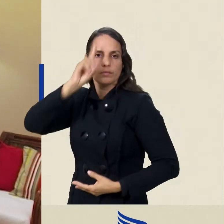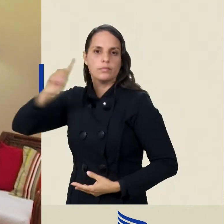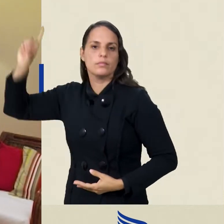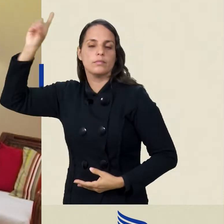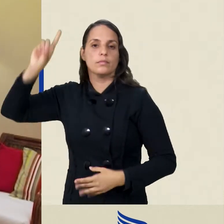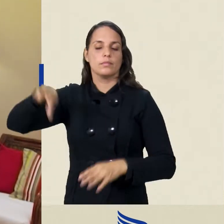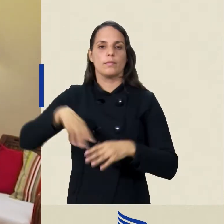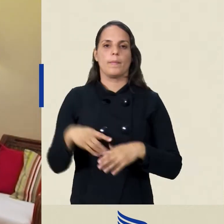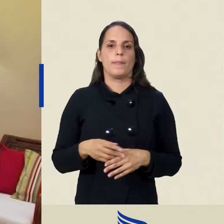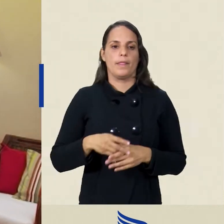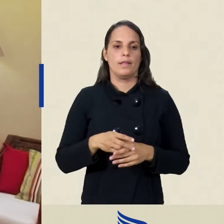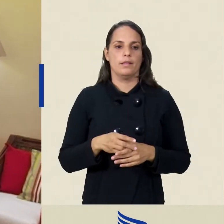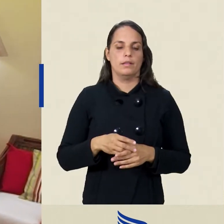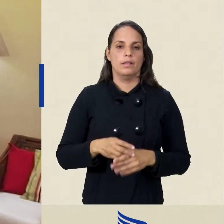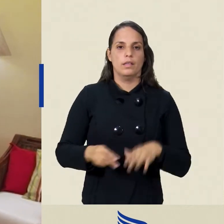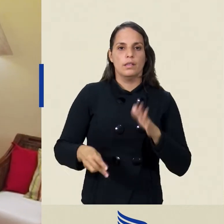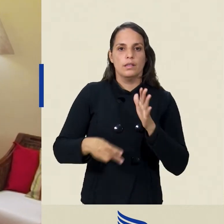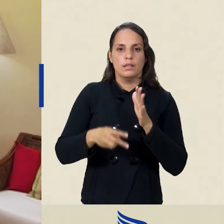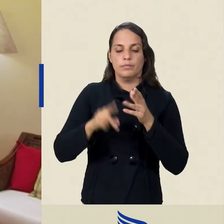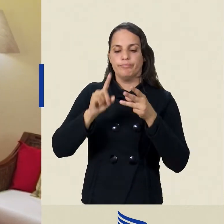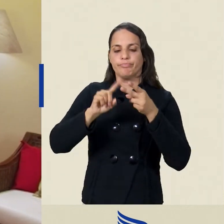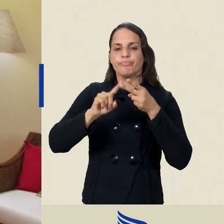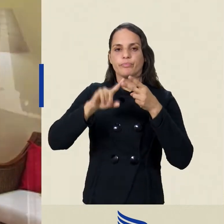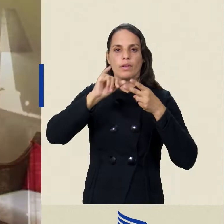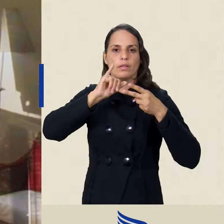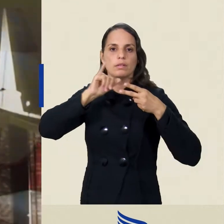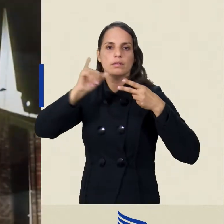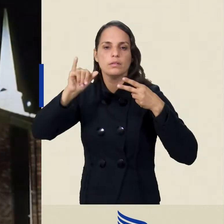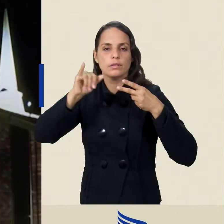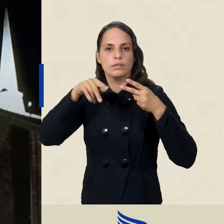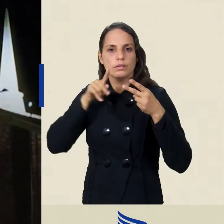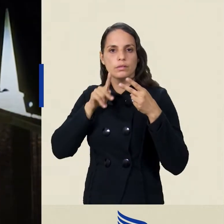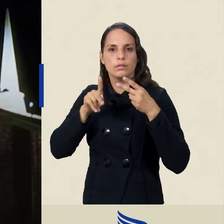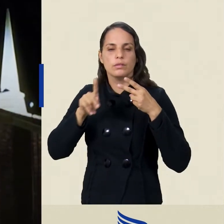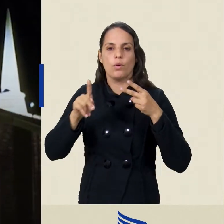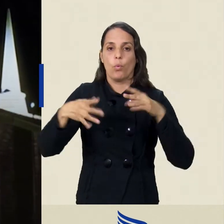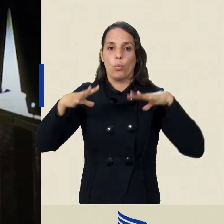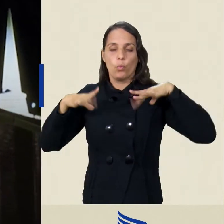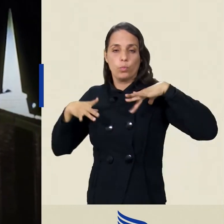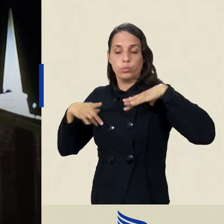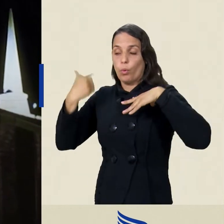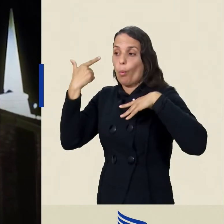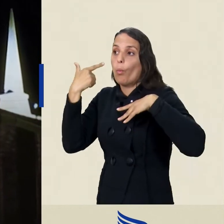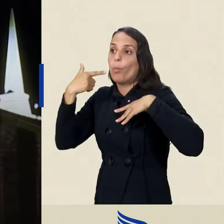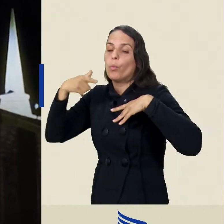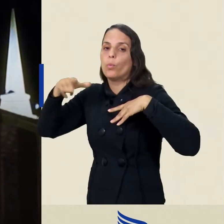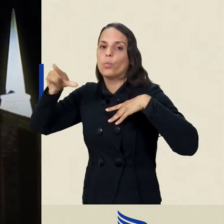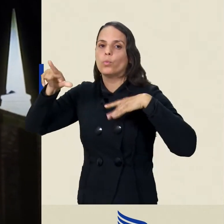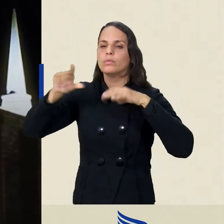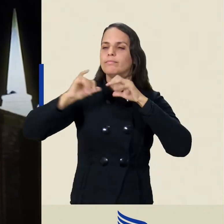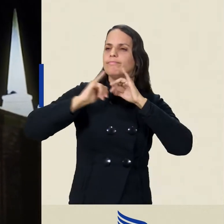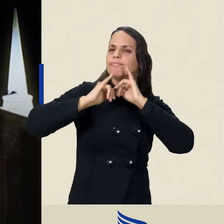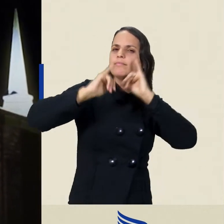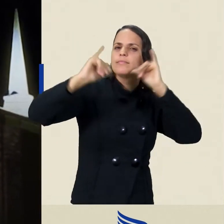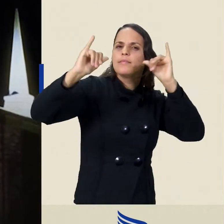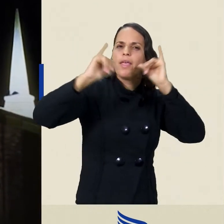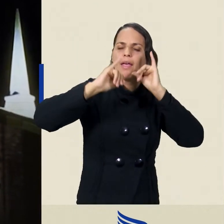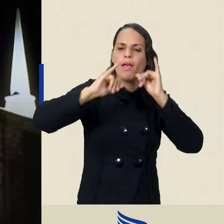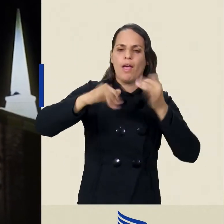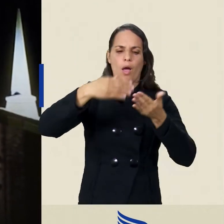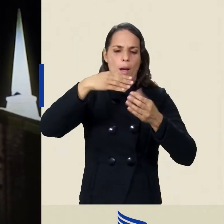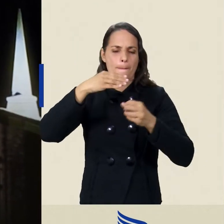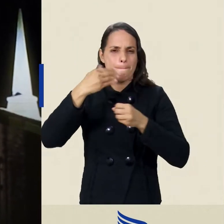A segunda mensagem angélica segue a primeira, dizendo: E outro anjo seguiu, dizendo: